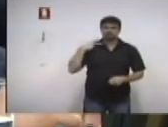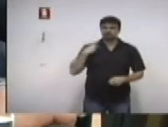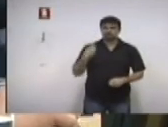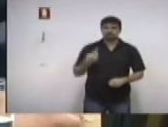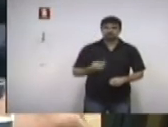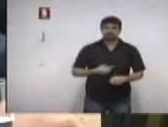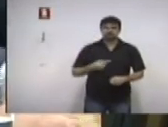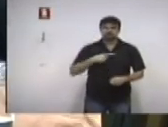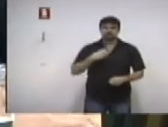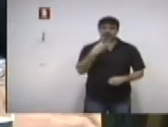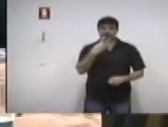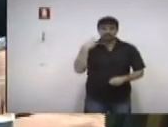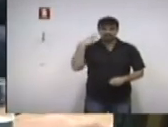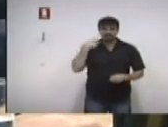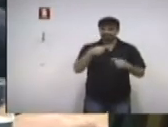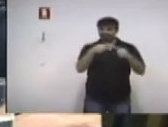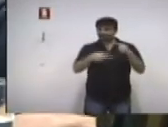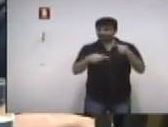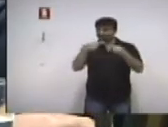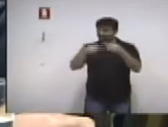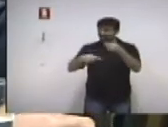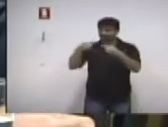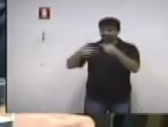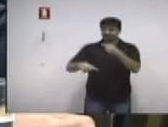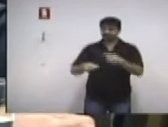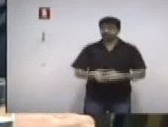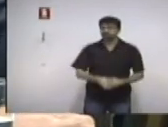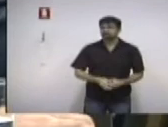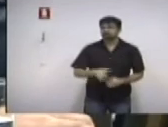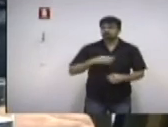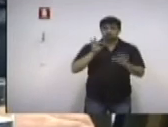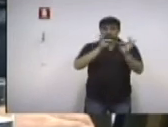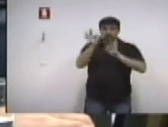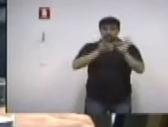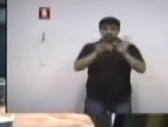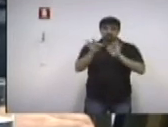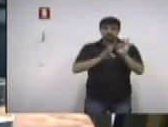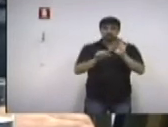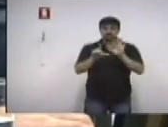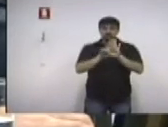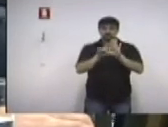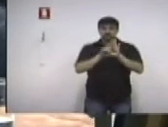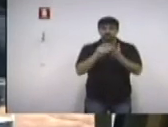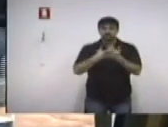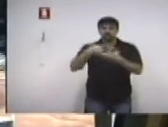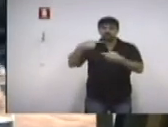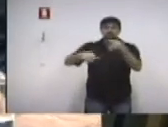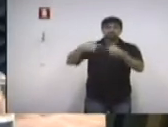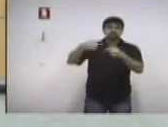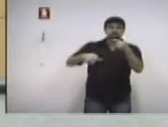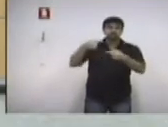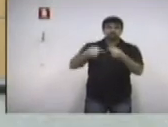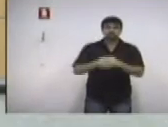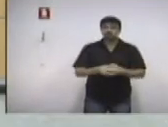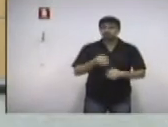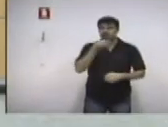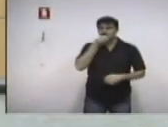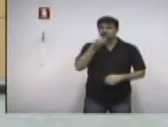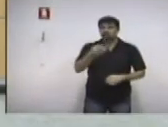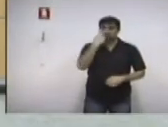favoráveis à quatro votos contrários e o projeto então está em Vereador Doutor Fábio sem discussão